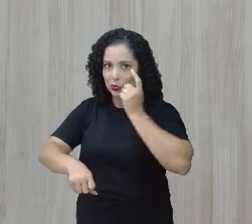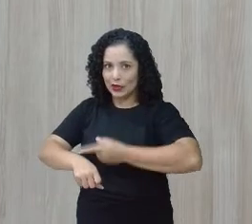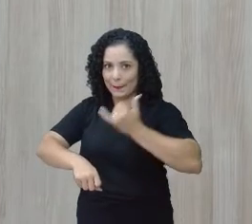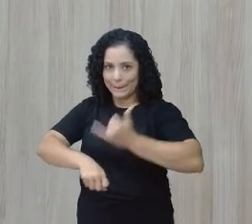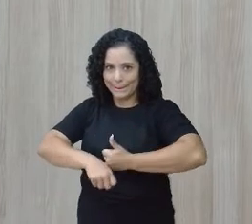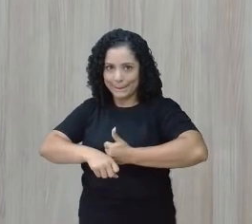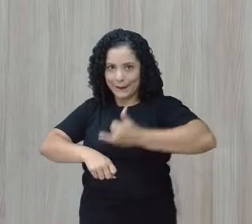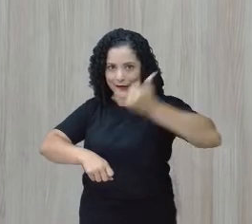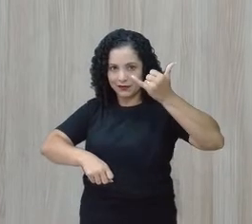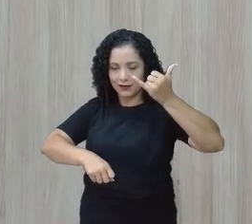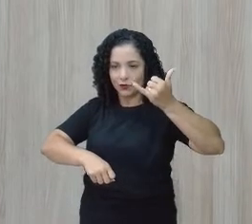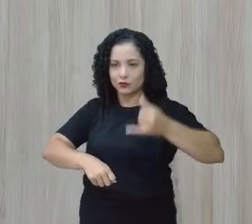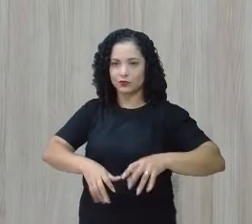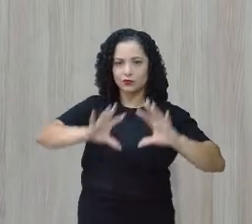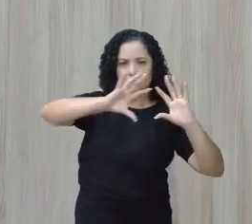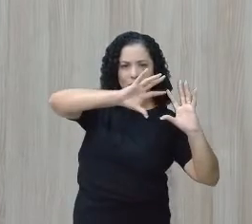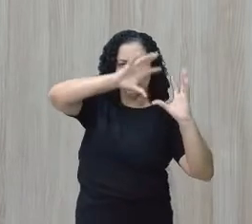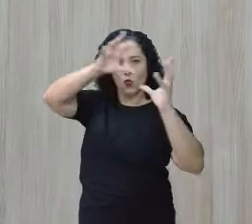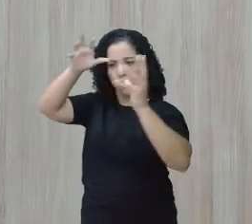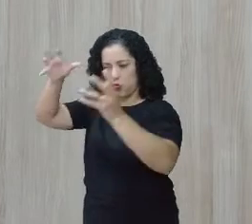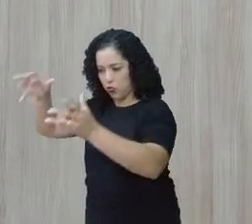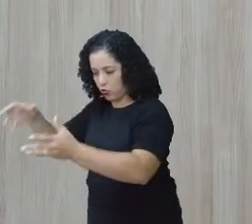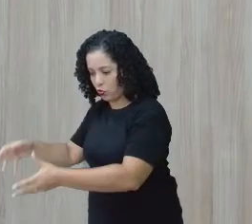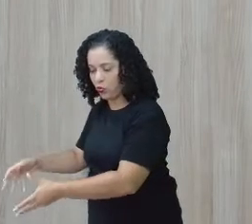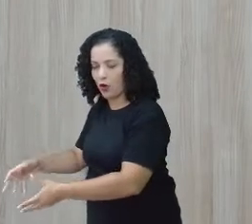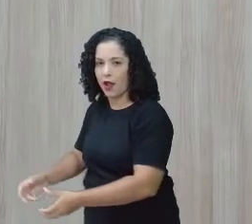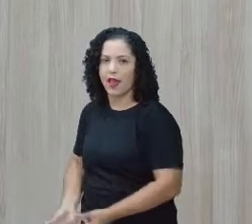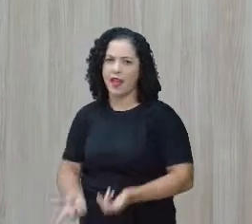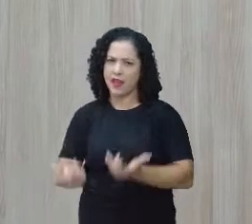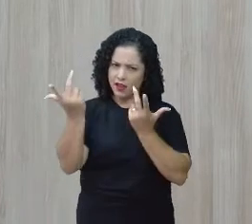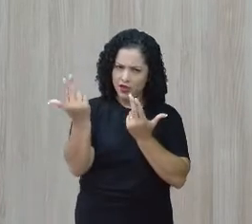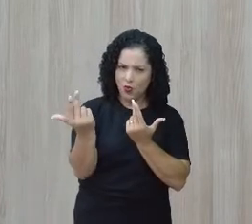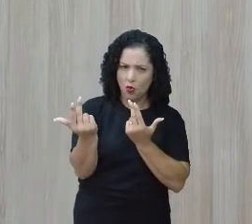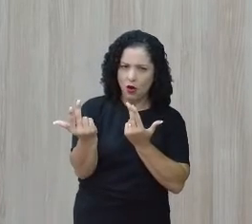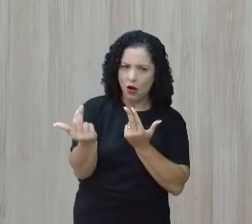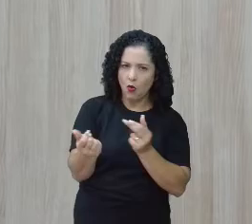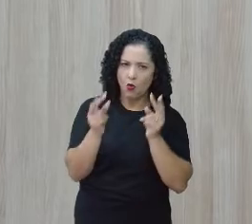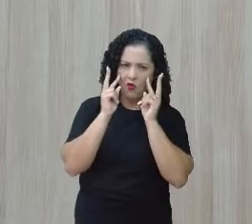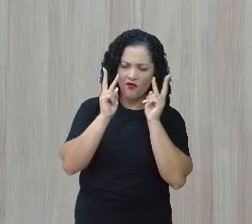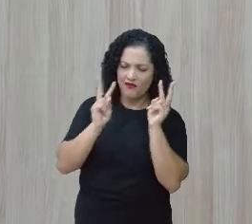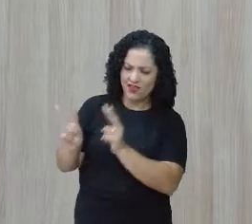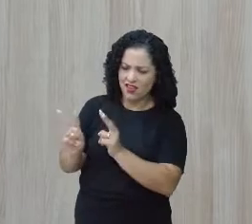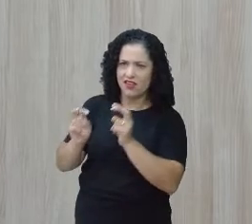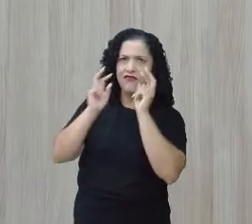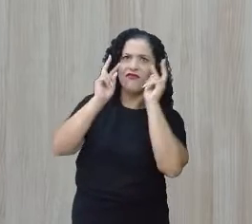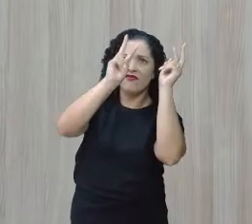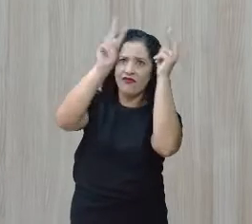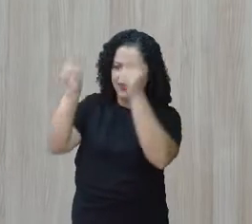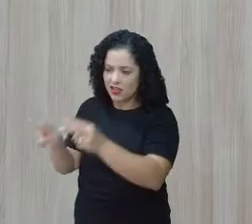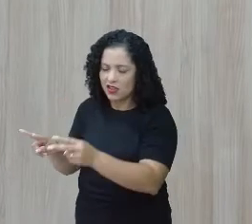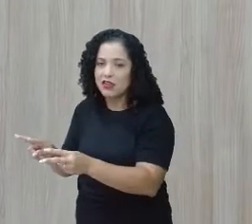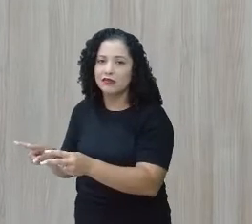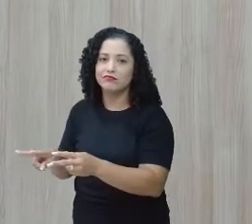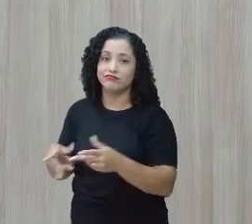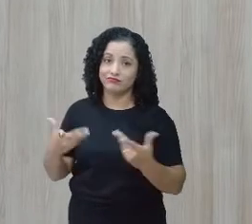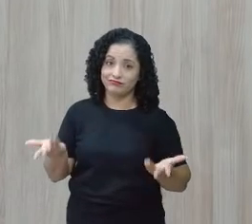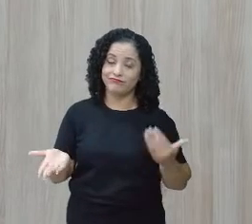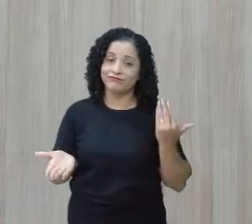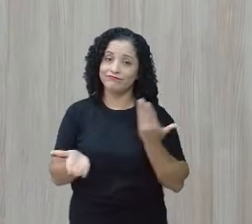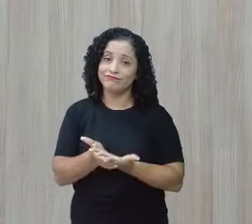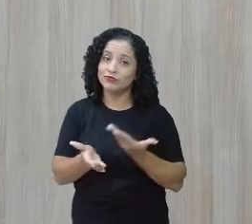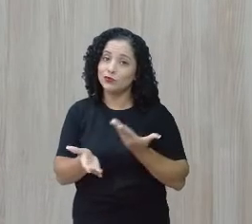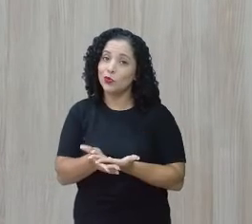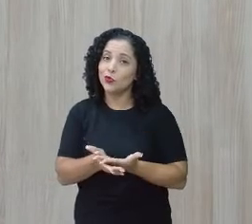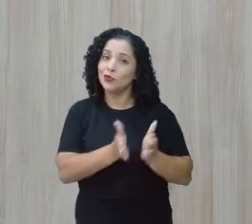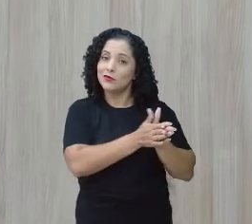aí, será que ele vê desta mesma forma ou de forma diferente? Então, é muito importante no estudo da trajetória a